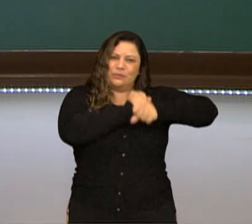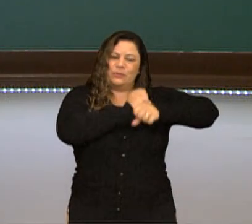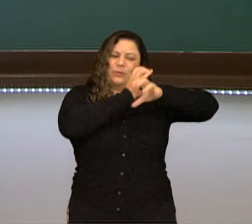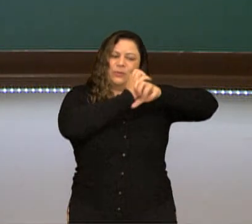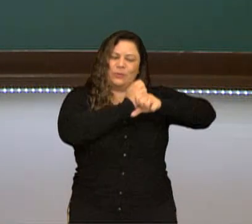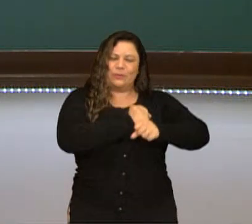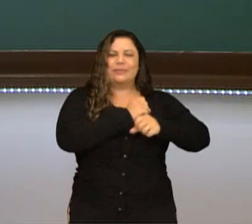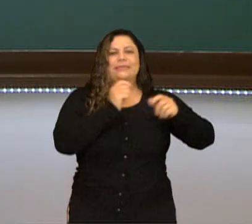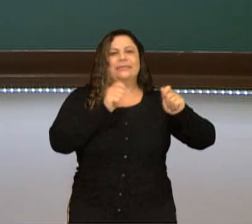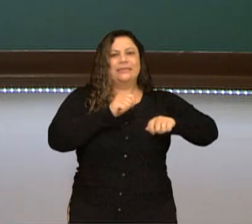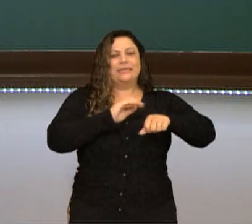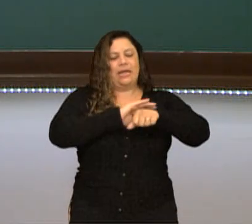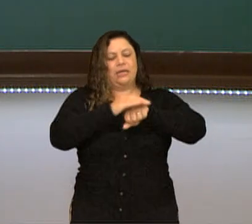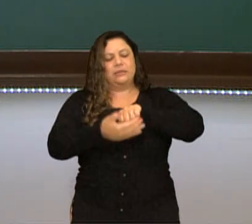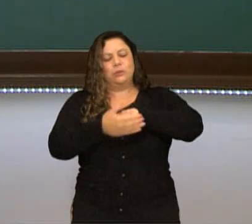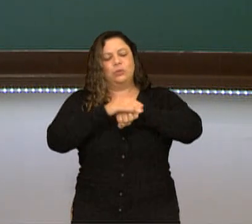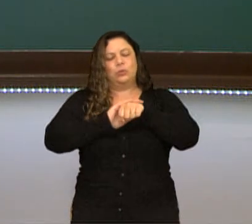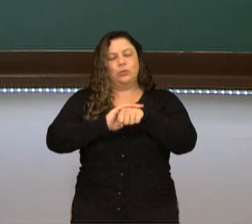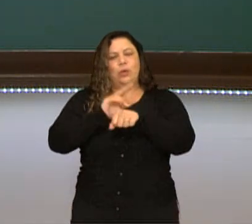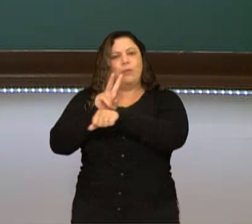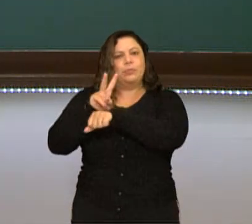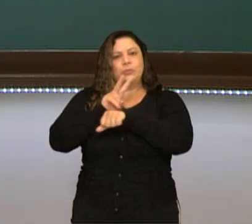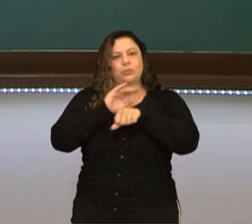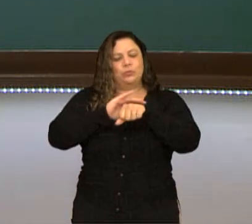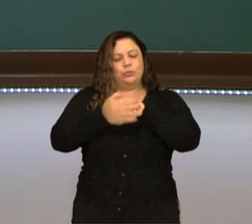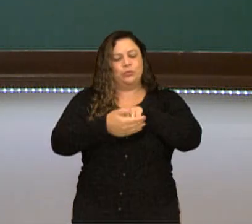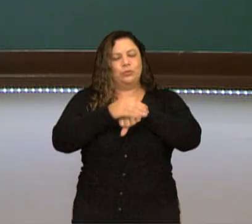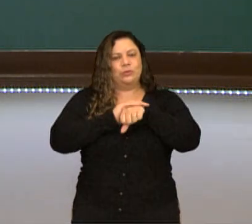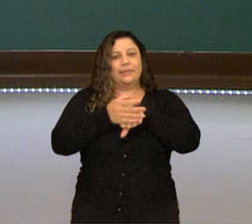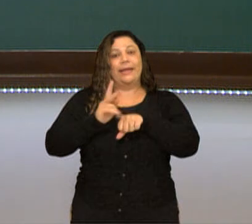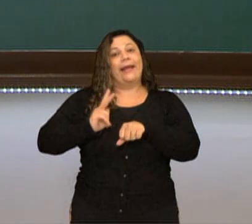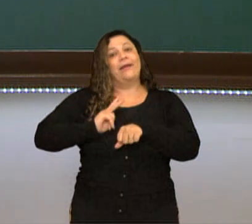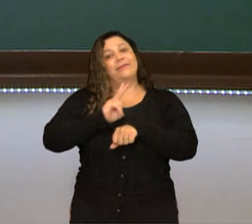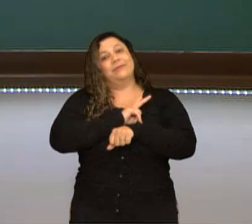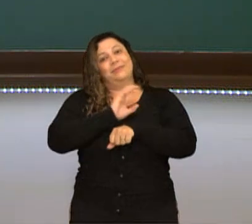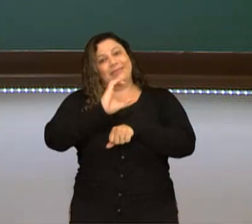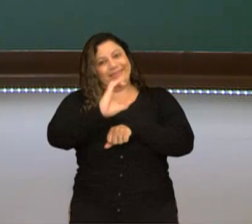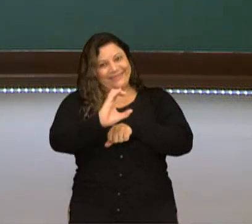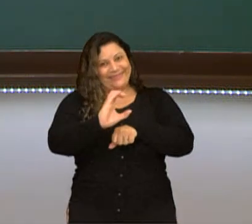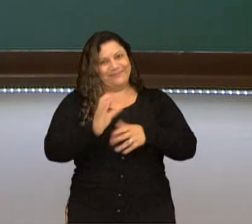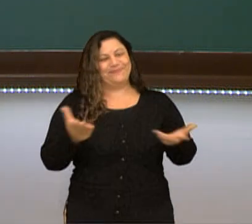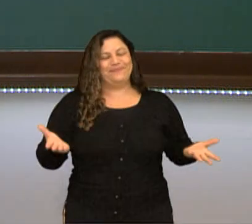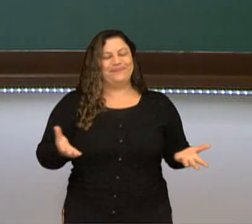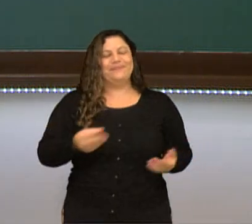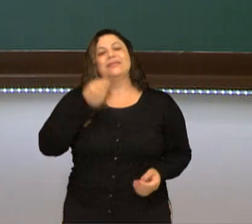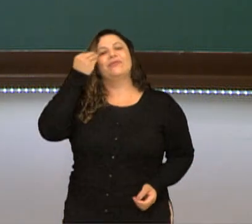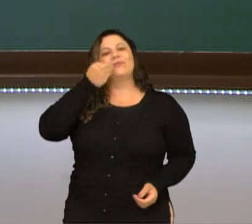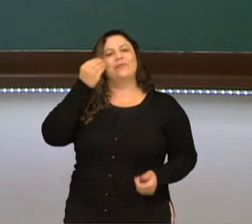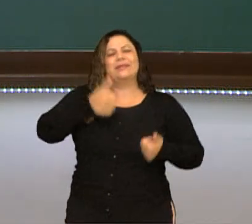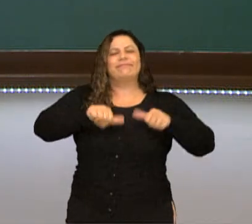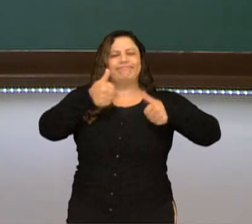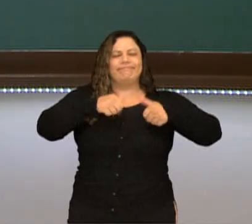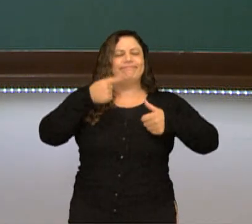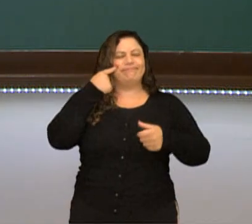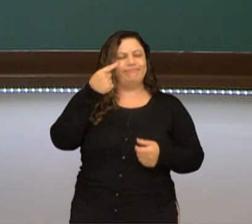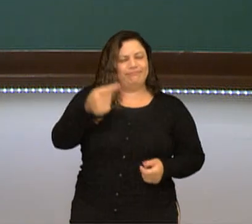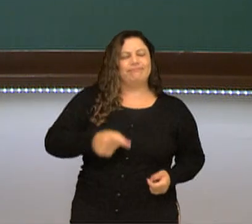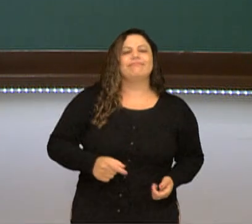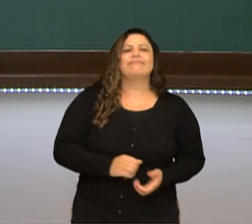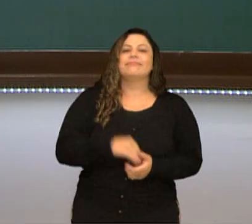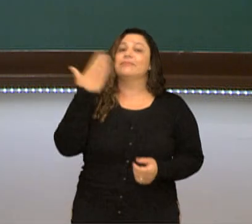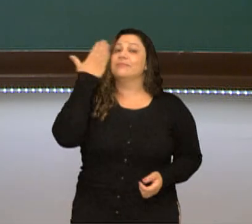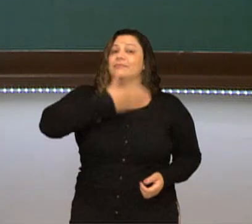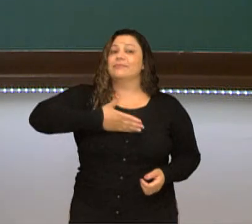acontece, tá? A vitamina C, ela tem essa ação antioxidante. Então, faça isso aí. Prove